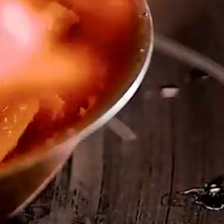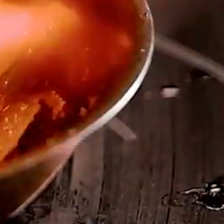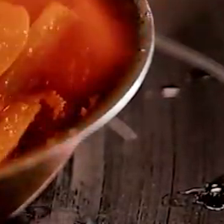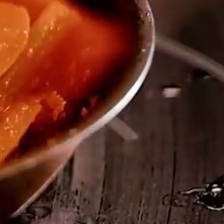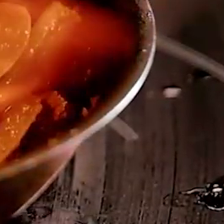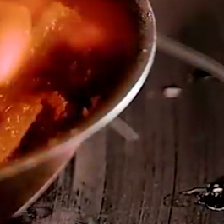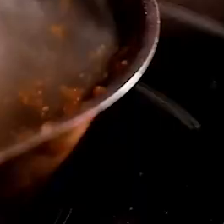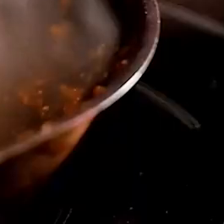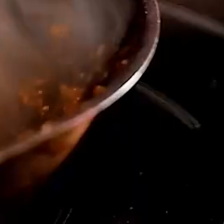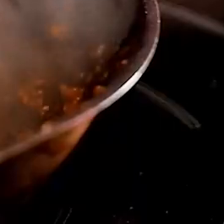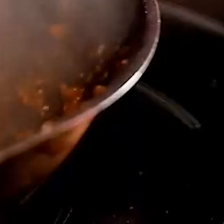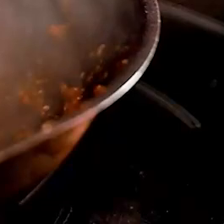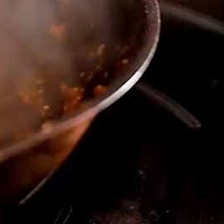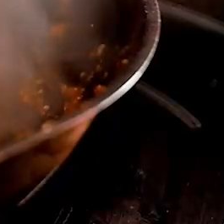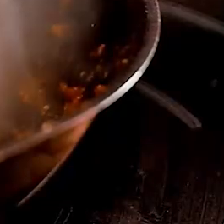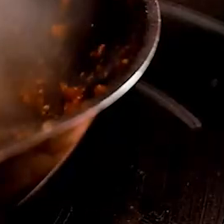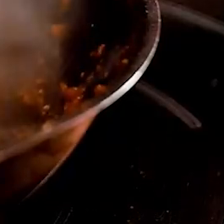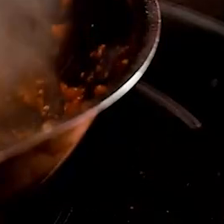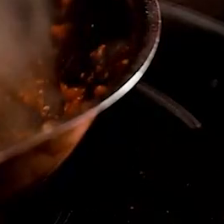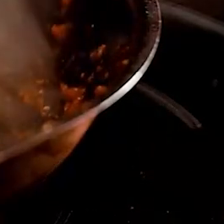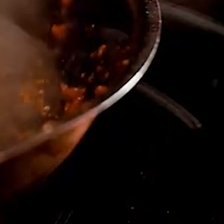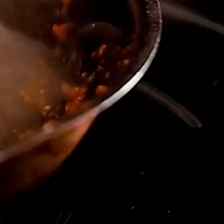Sente-se, é hora de comermos com ele.